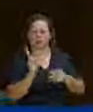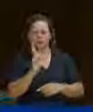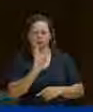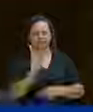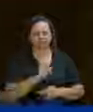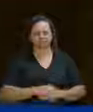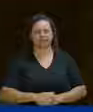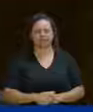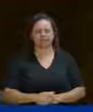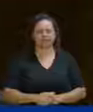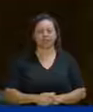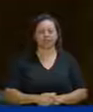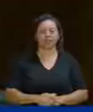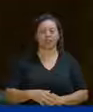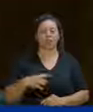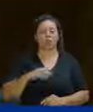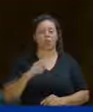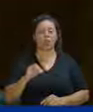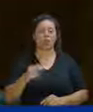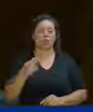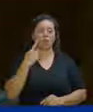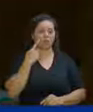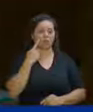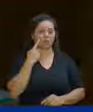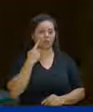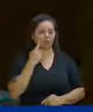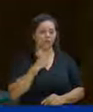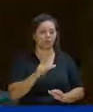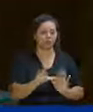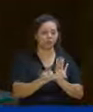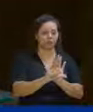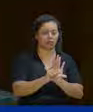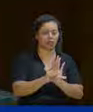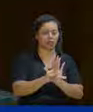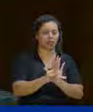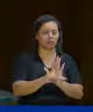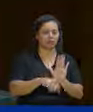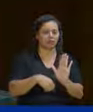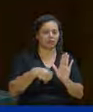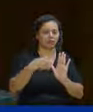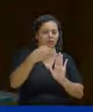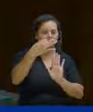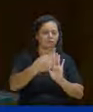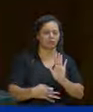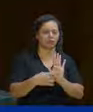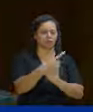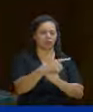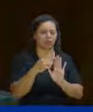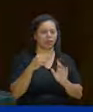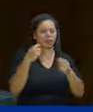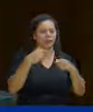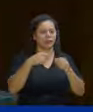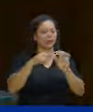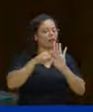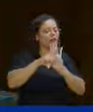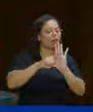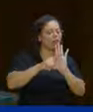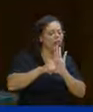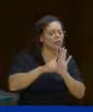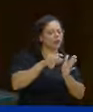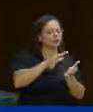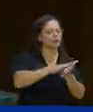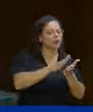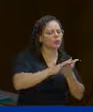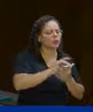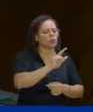gastos, sob pena de não observância do princípio da legalidade, e sim na análise das despesas com